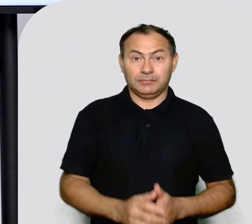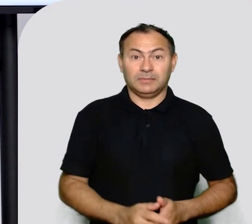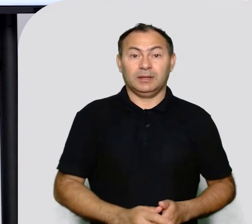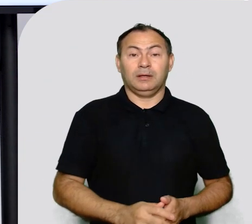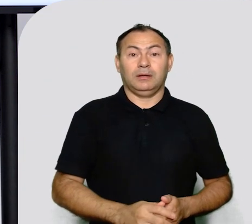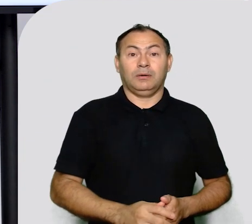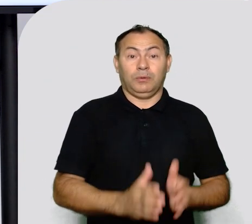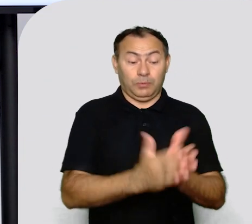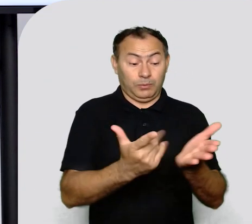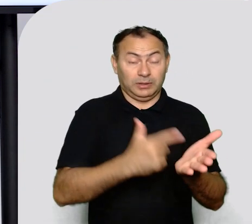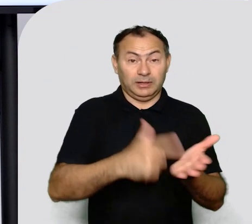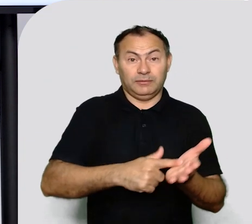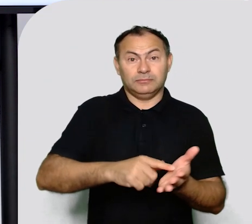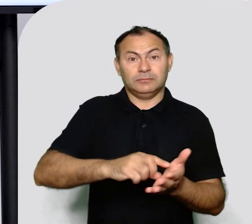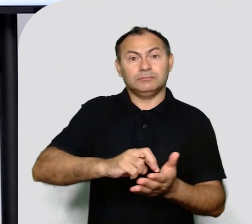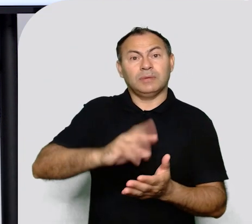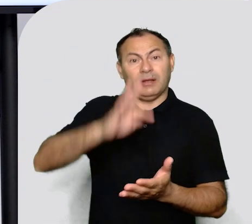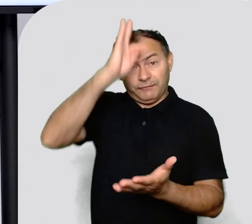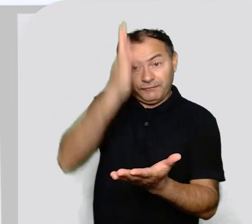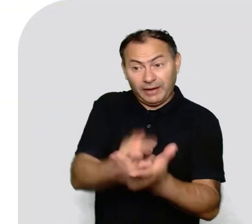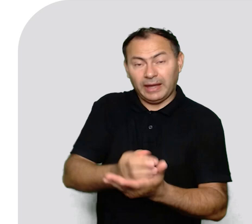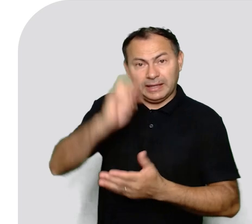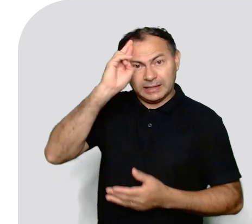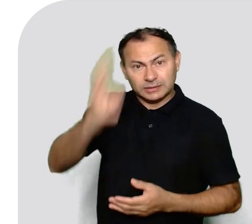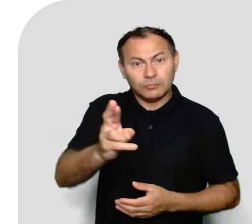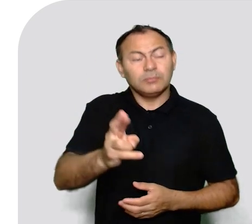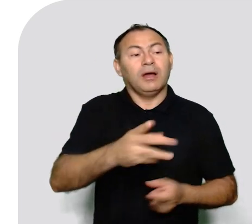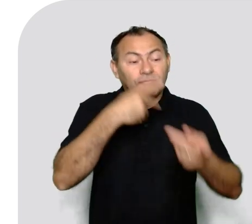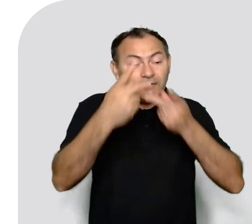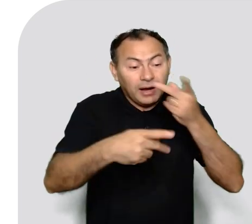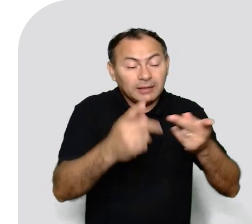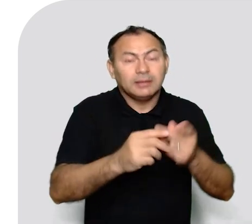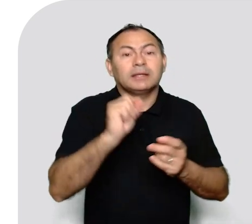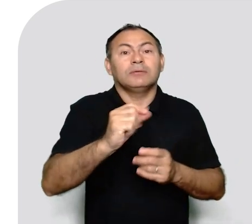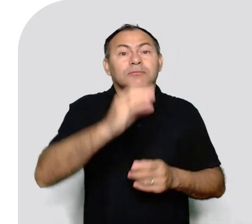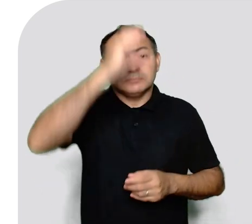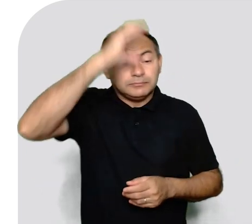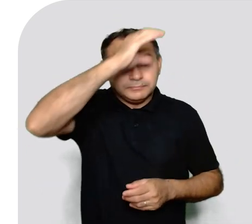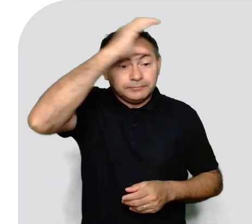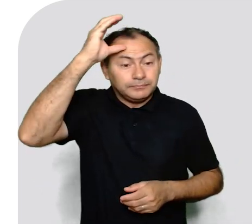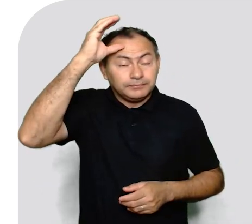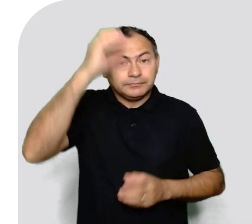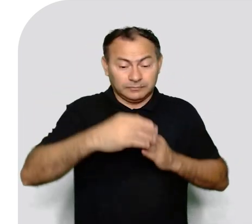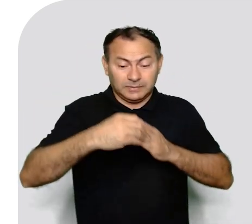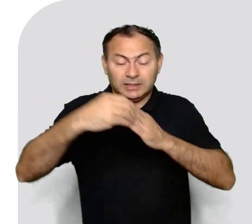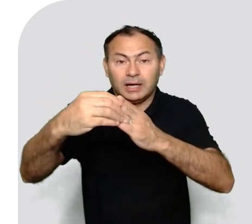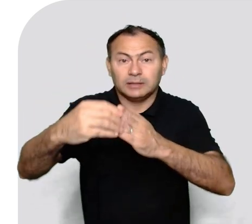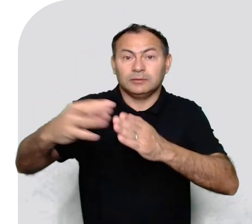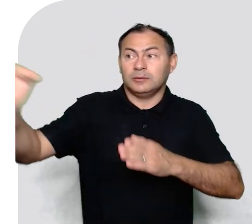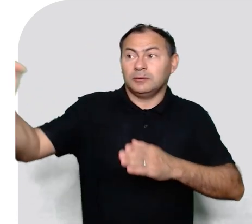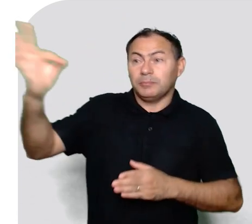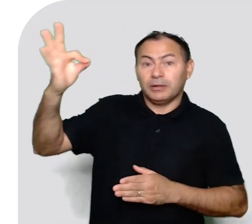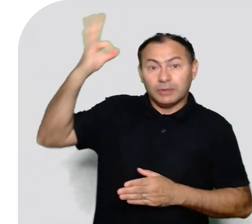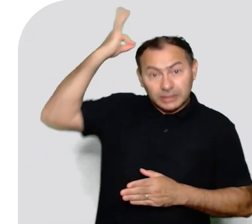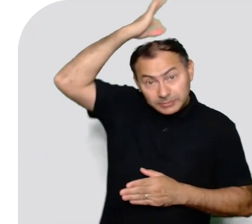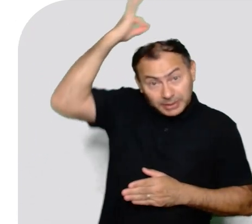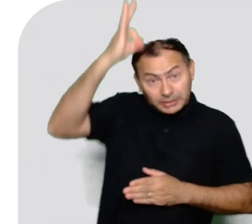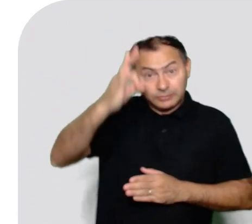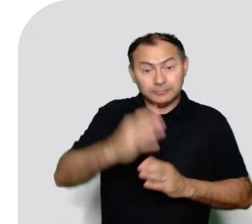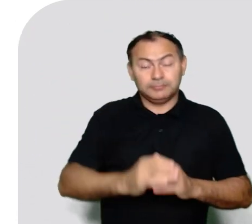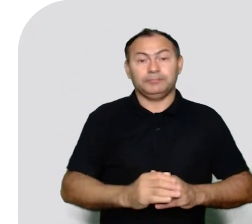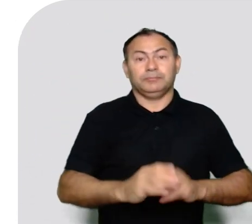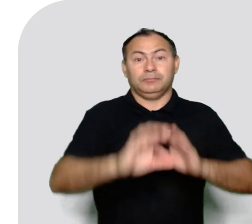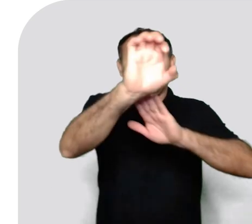A Gaudium et Spes ainda exorta os cristãos a que, guiados pelo Espírito do